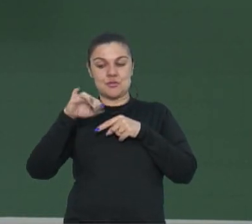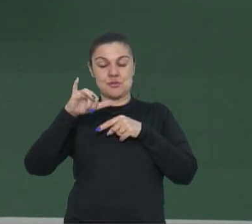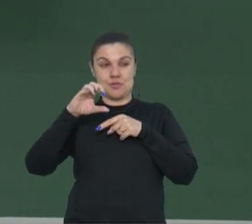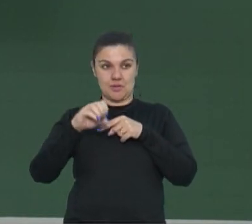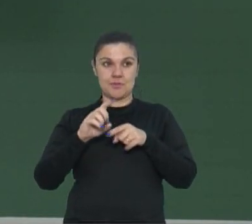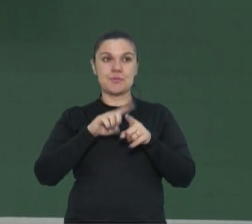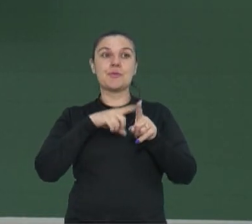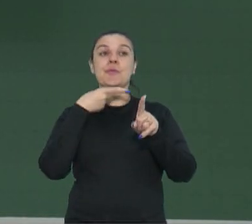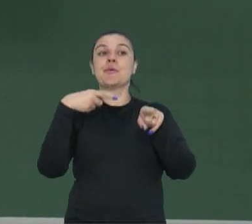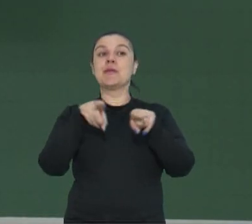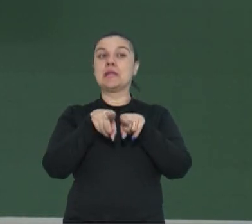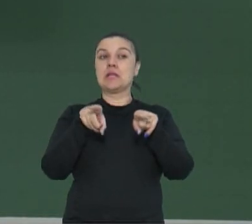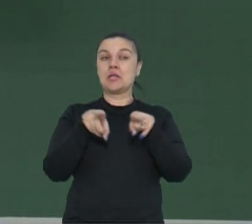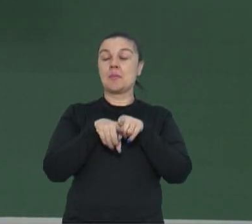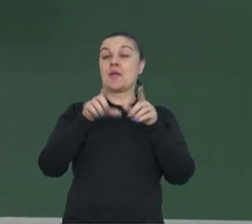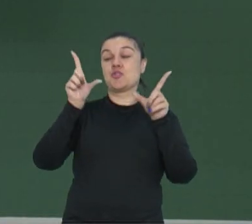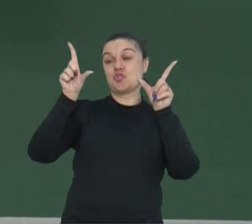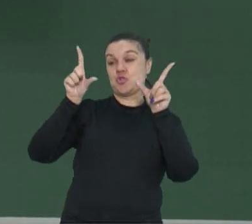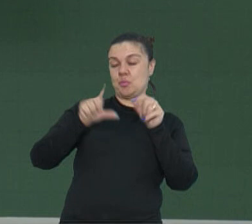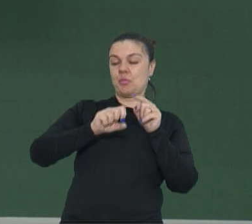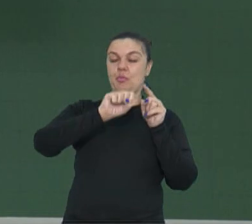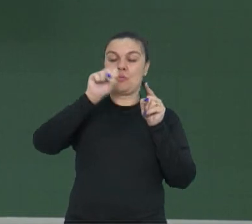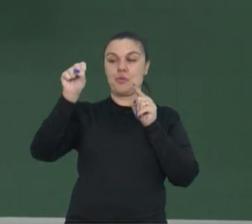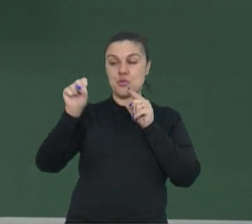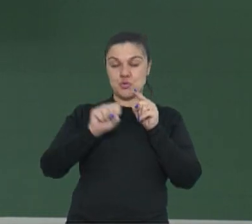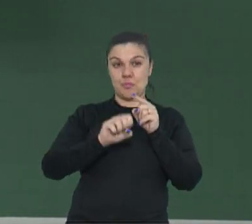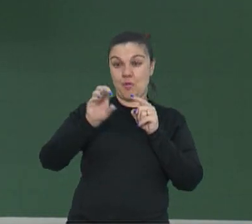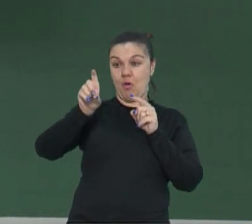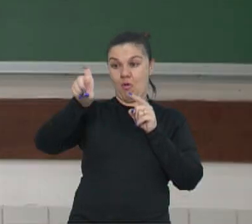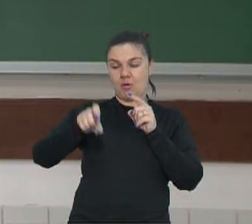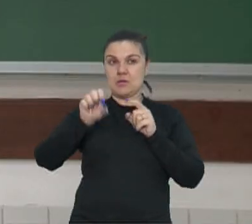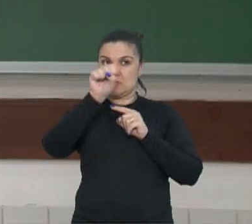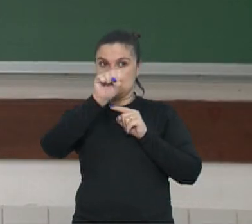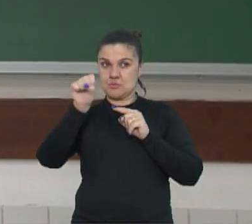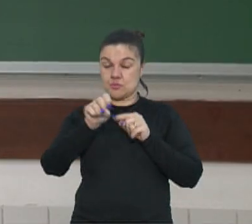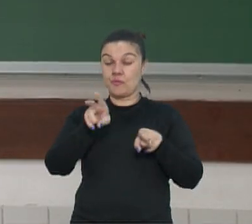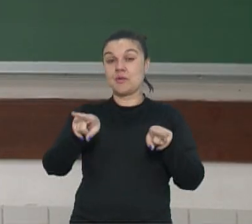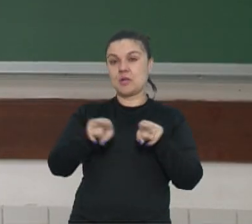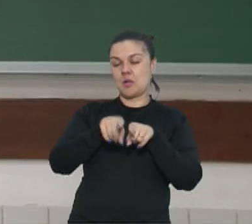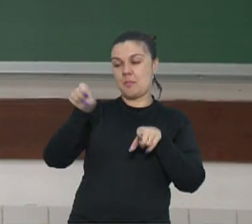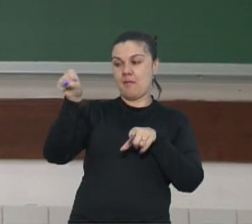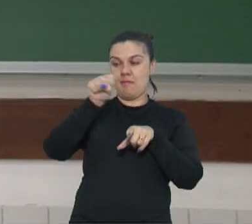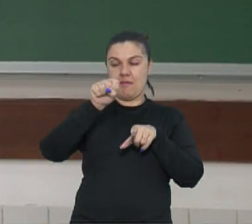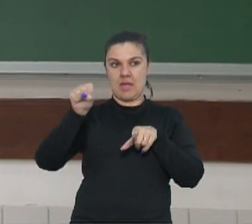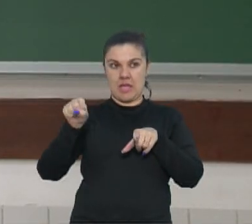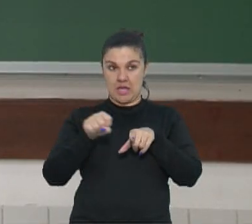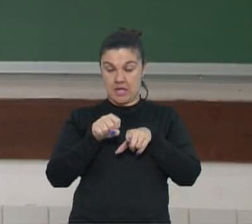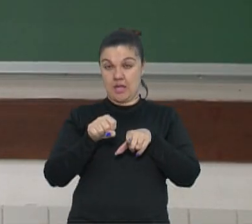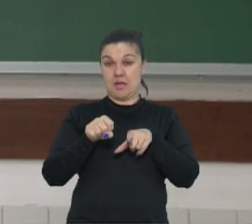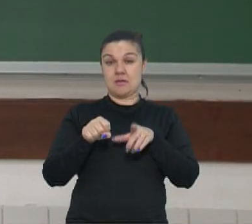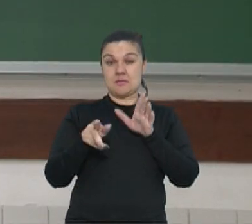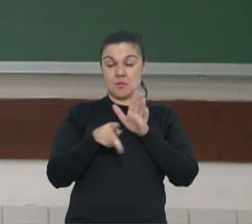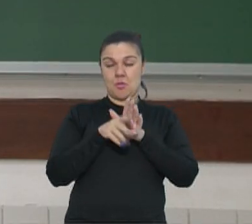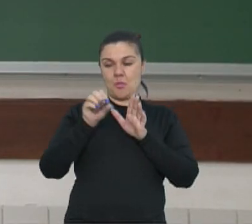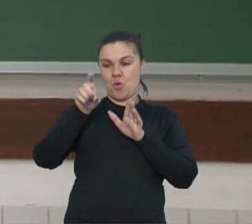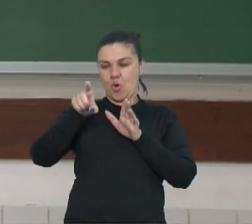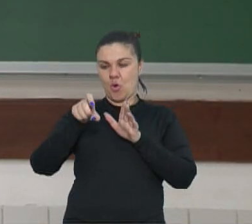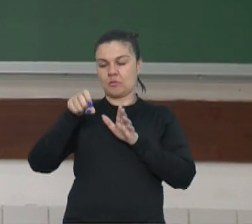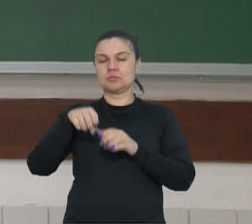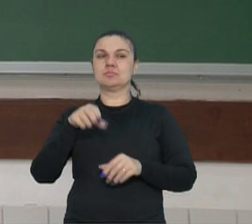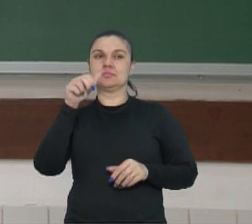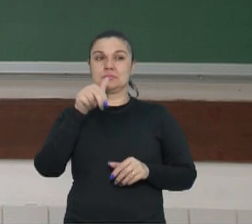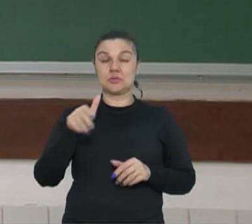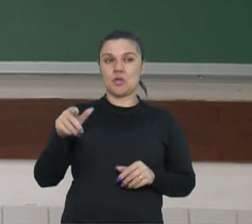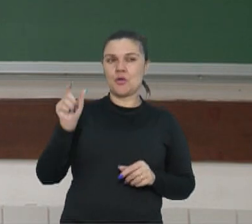quê? Os óxidos de enxofre e óxidos de nitrogênio. Que com quadradinhos das mesmas cores